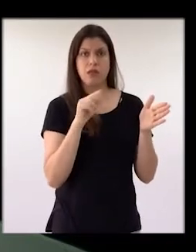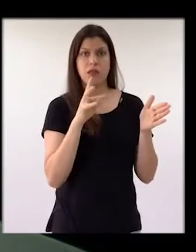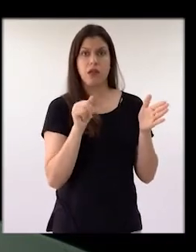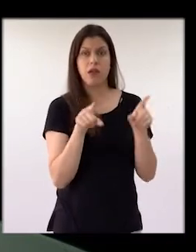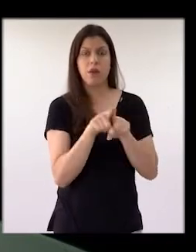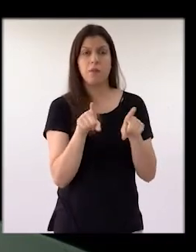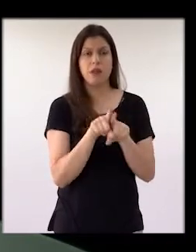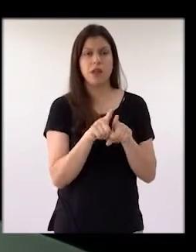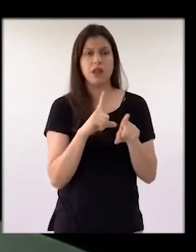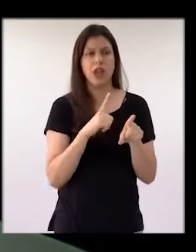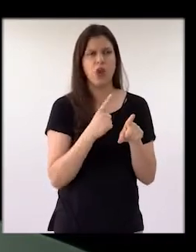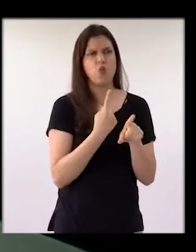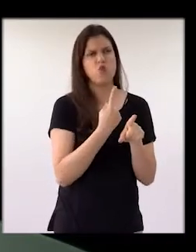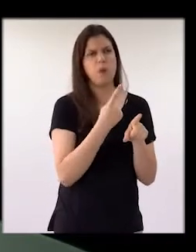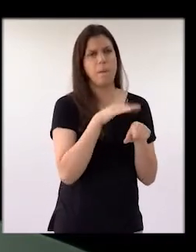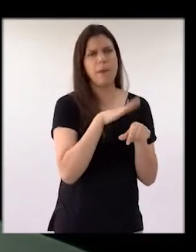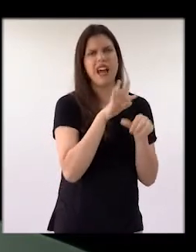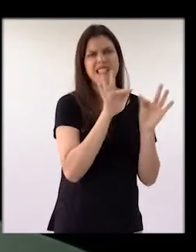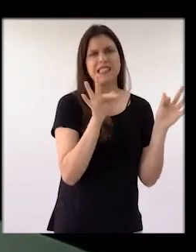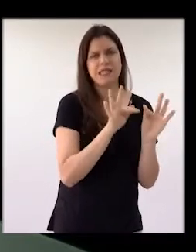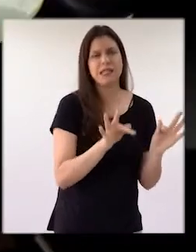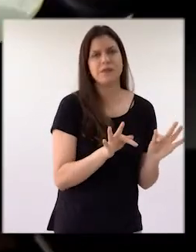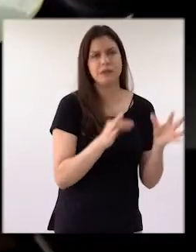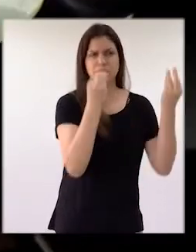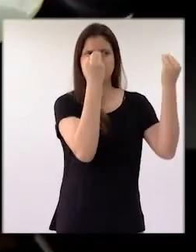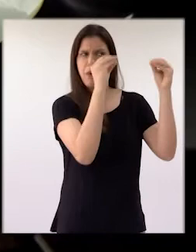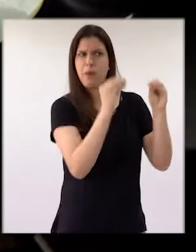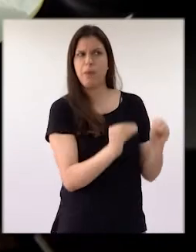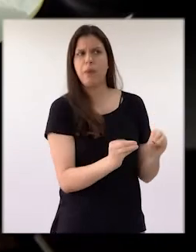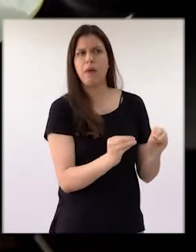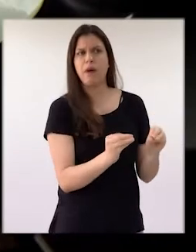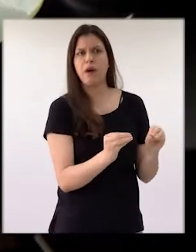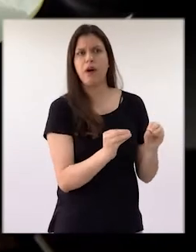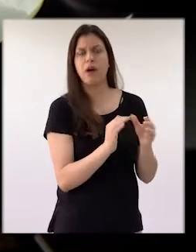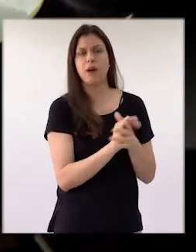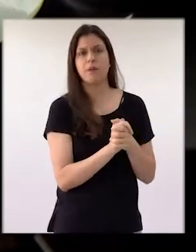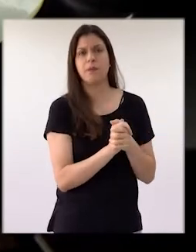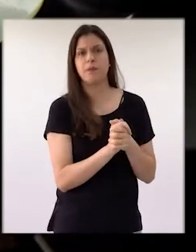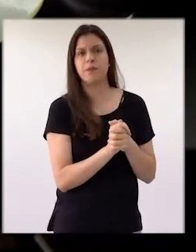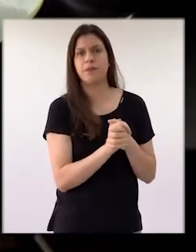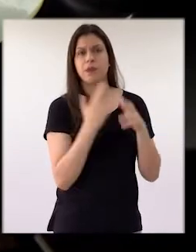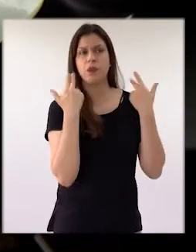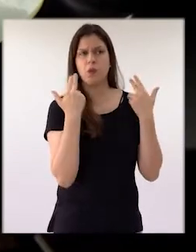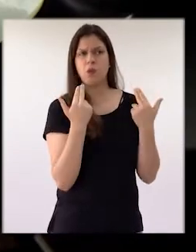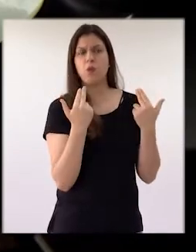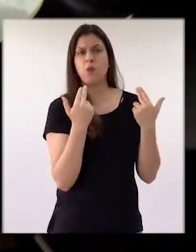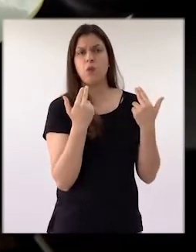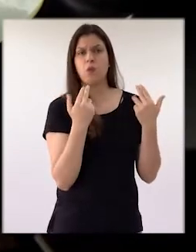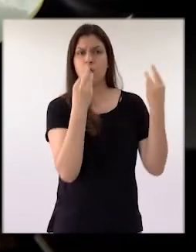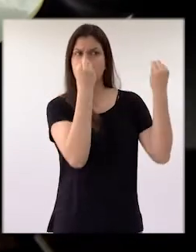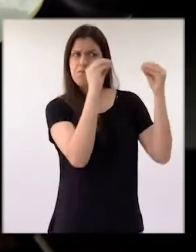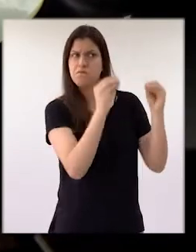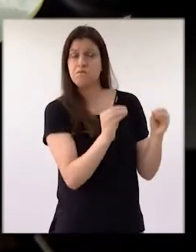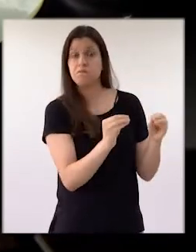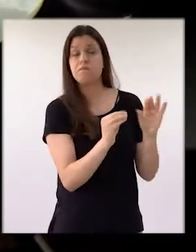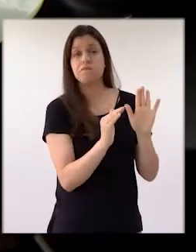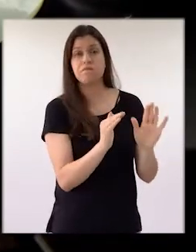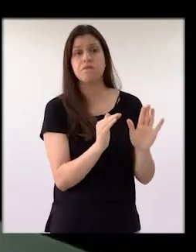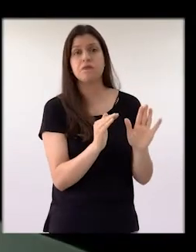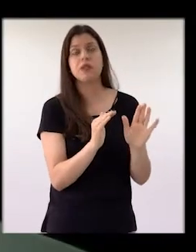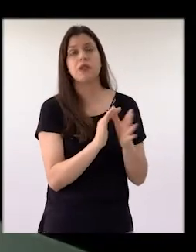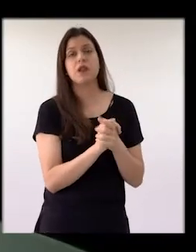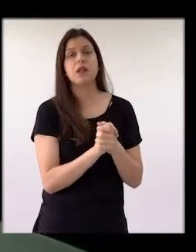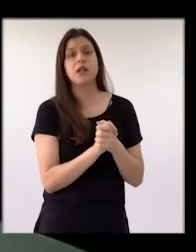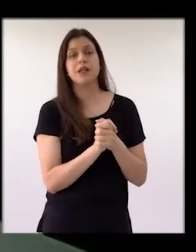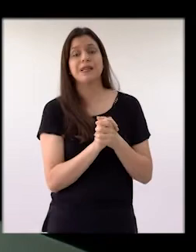data. E um é uma abordagem um pouco mais simples, vamos dizer assim, os dados não precisam ser tão robustos,